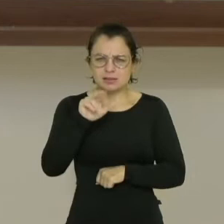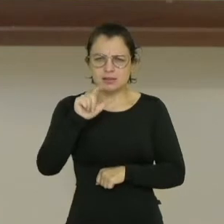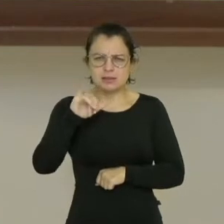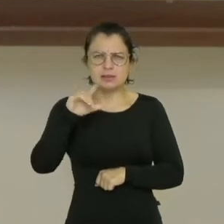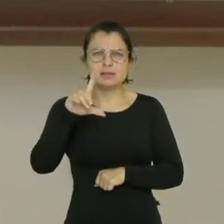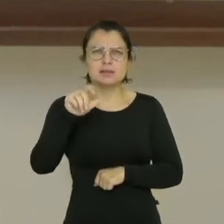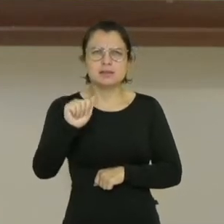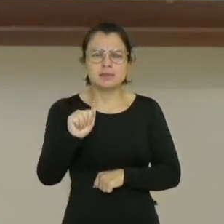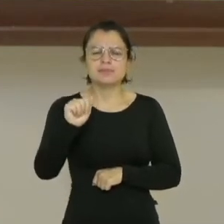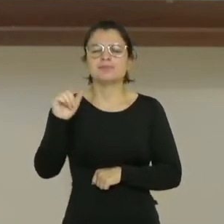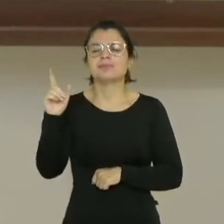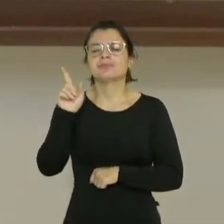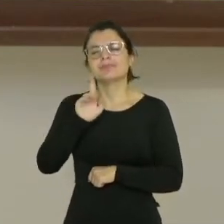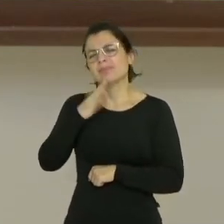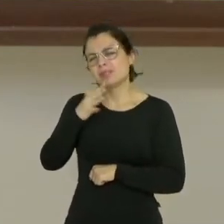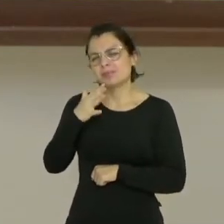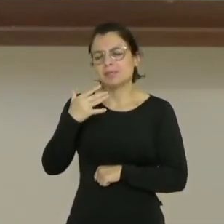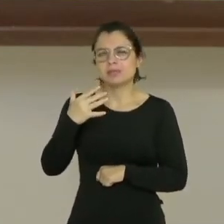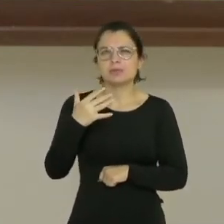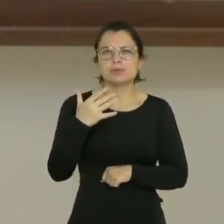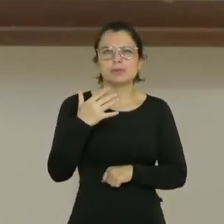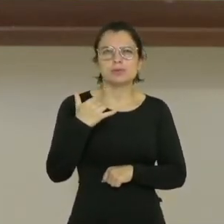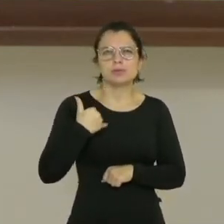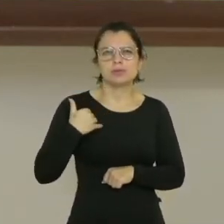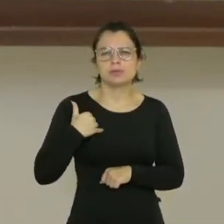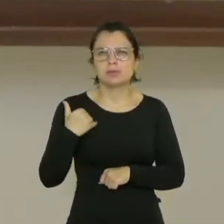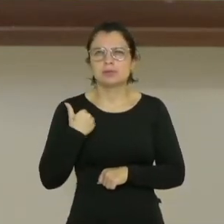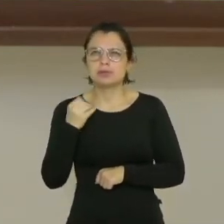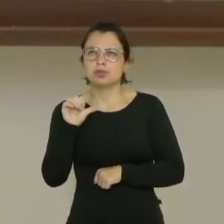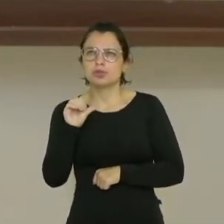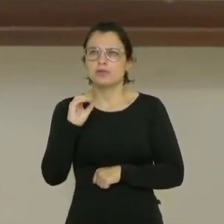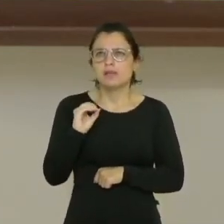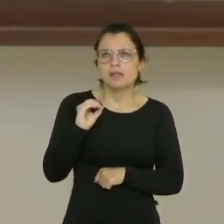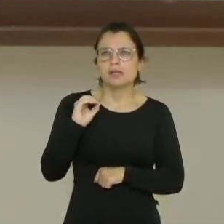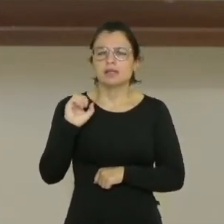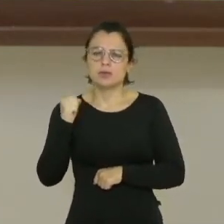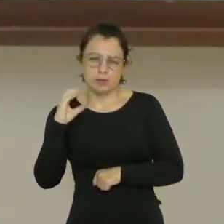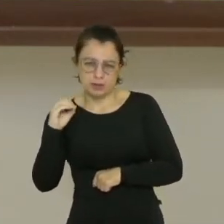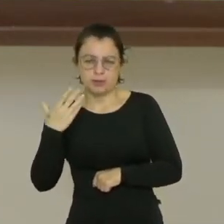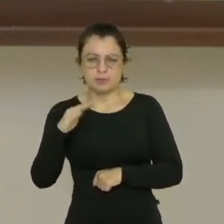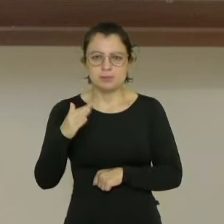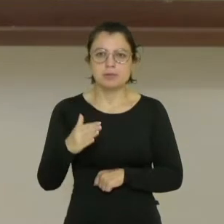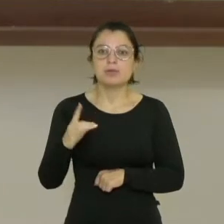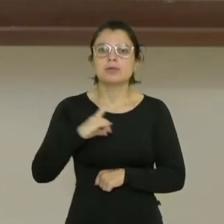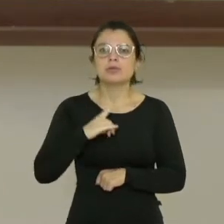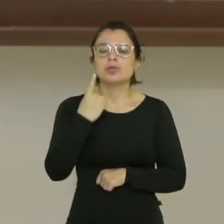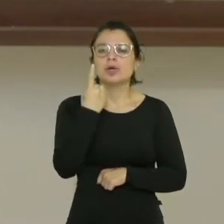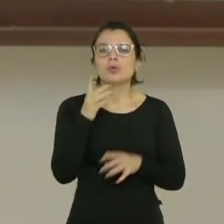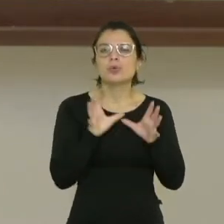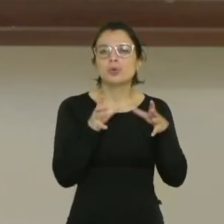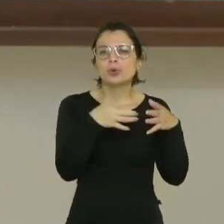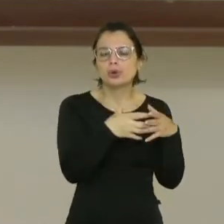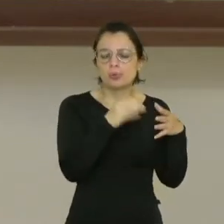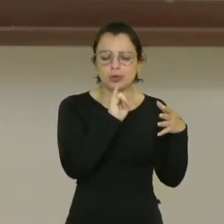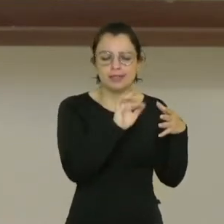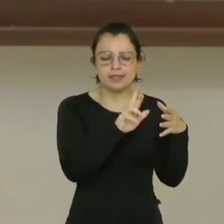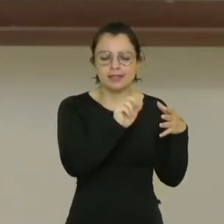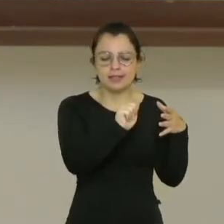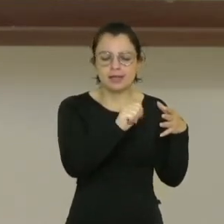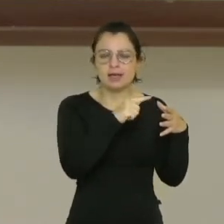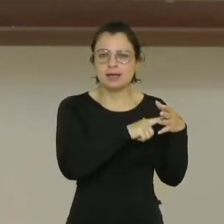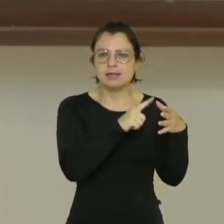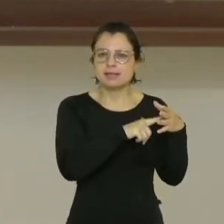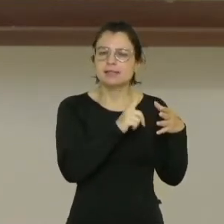80 e 90, havia um grupo chamado IRA, né, que era um grupo radical que promovia ataques terroristas. Então, o conflito entre